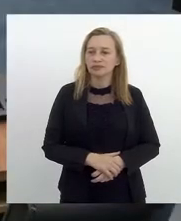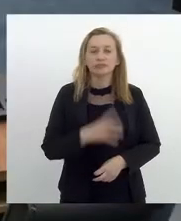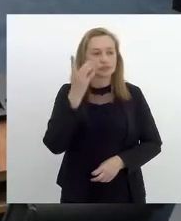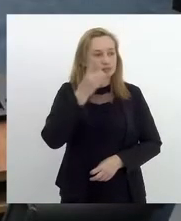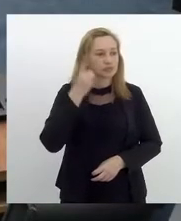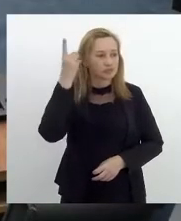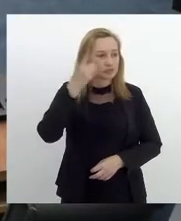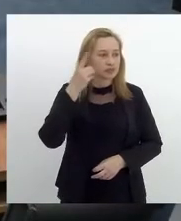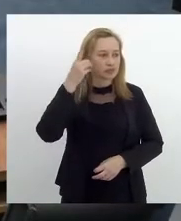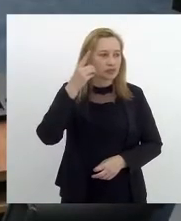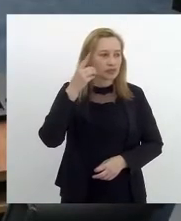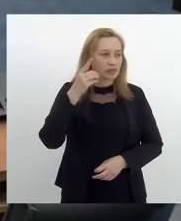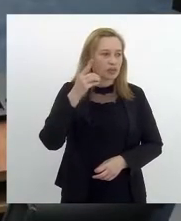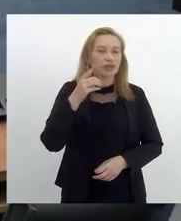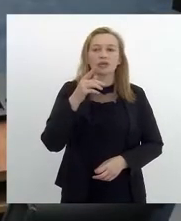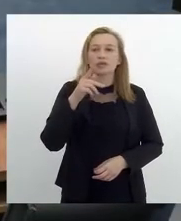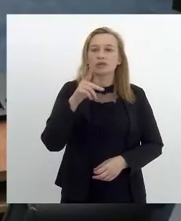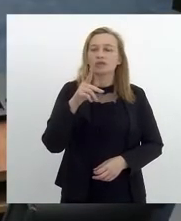Deputado Márcio Pacheco.